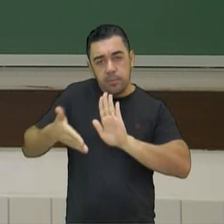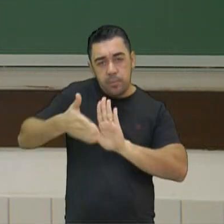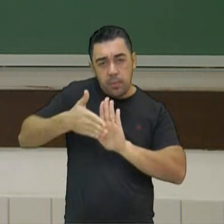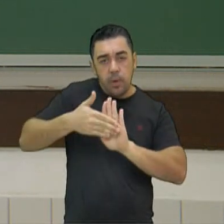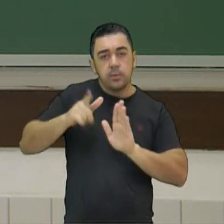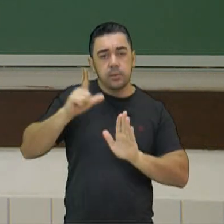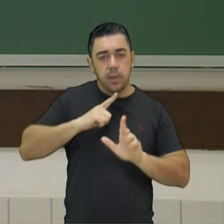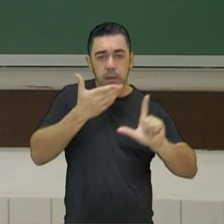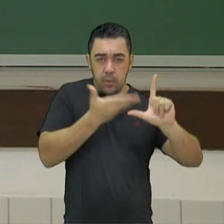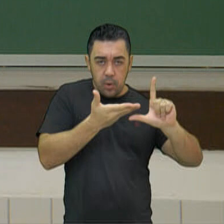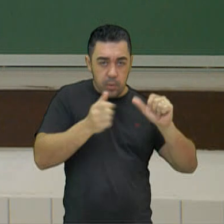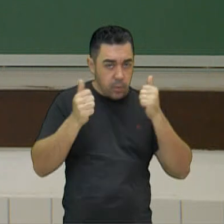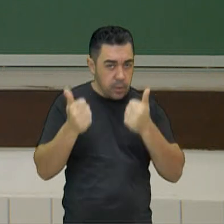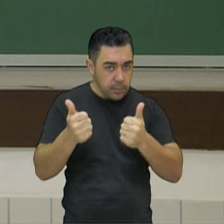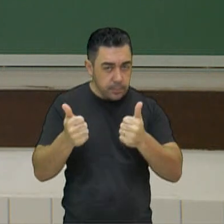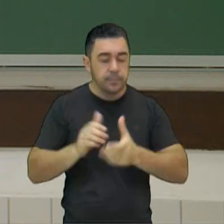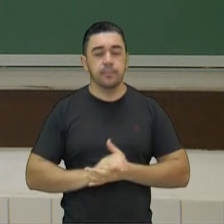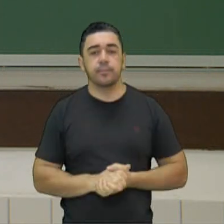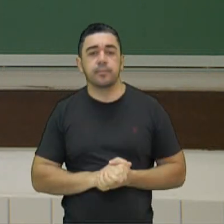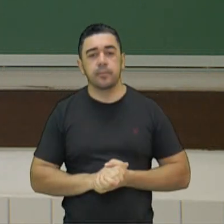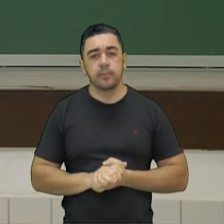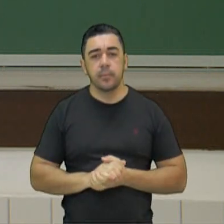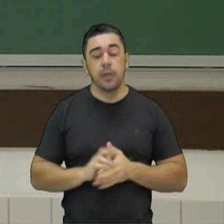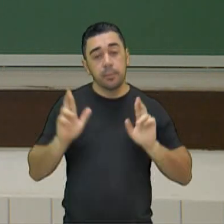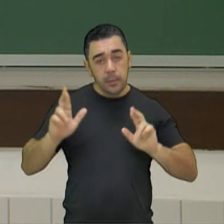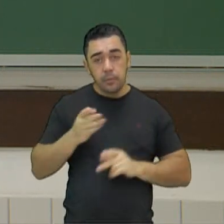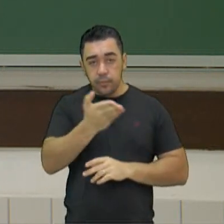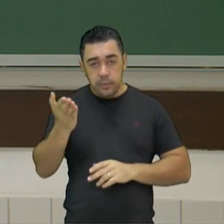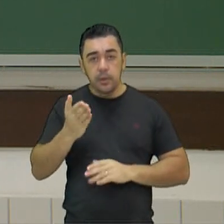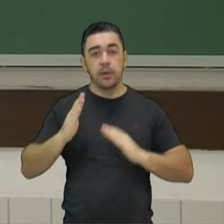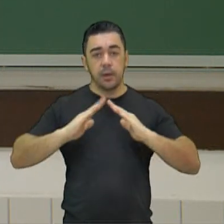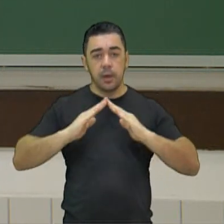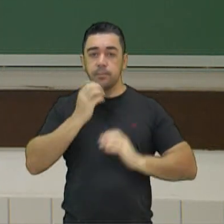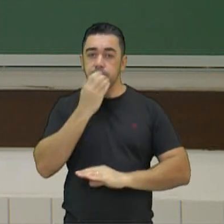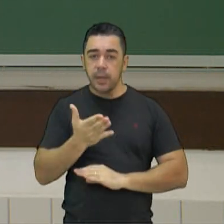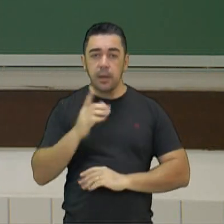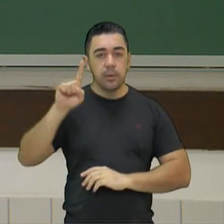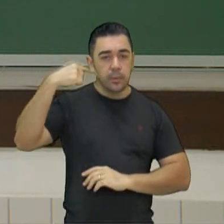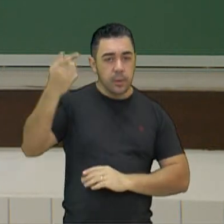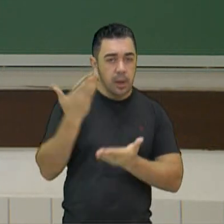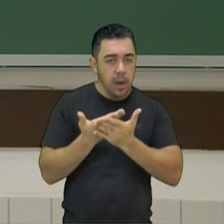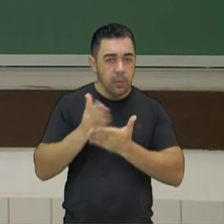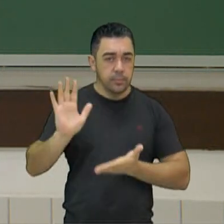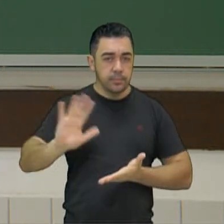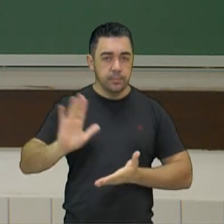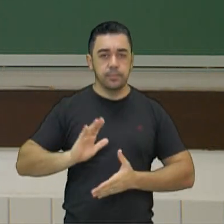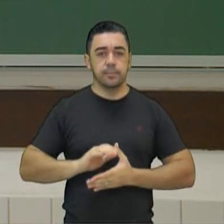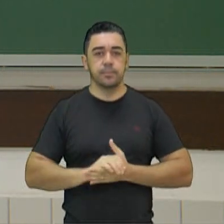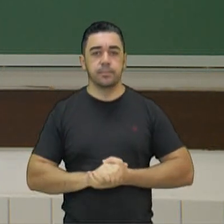no Class. Tudo bem? Então, espero que fiquem todos muito bem e até a próxima aula.